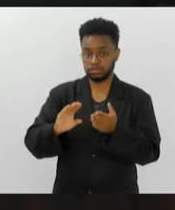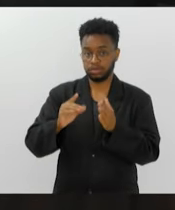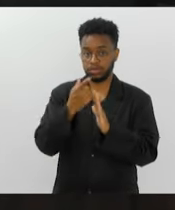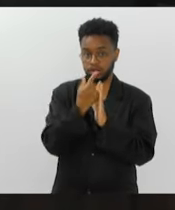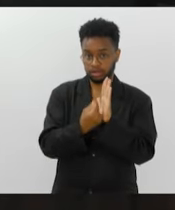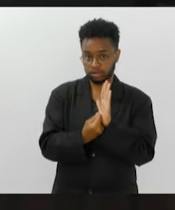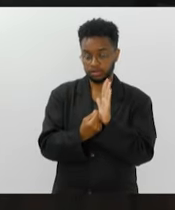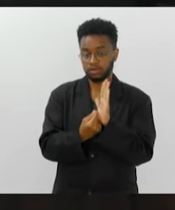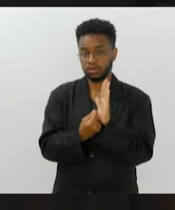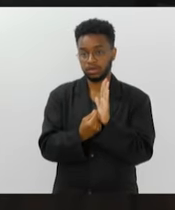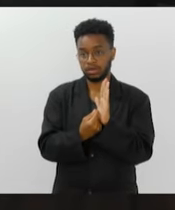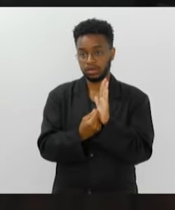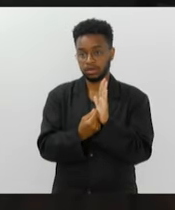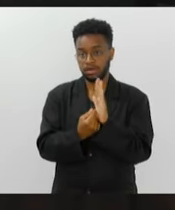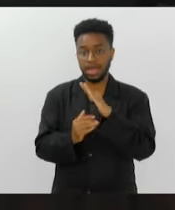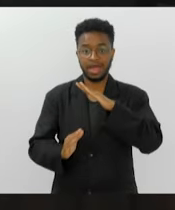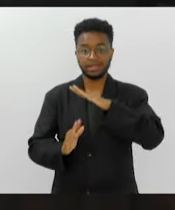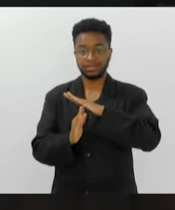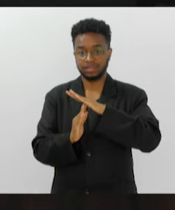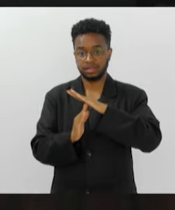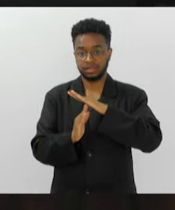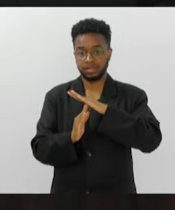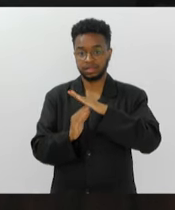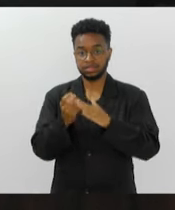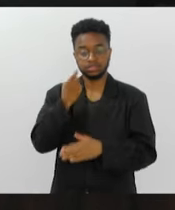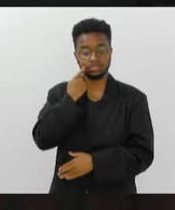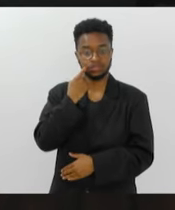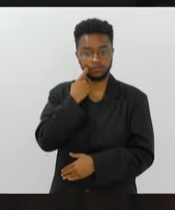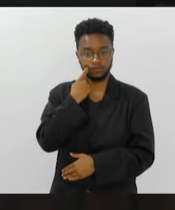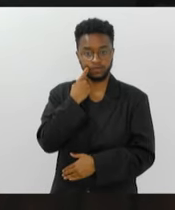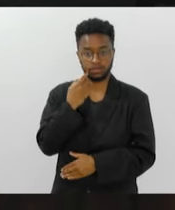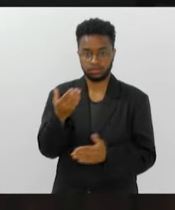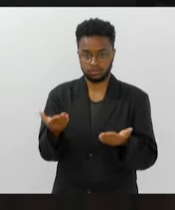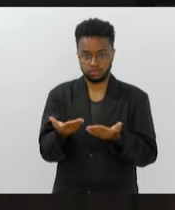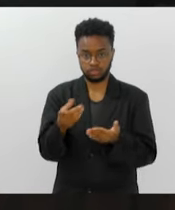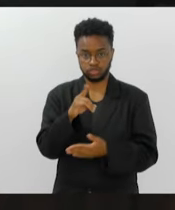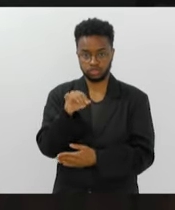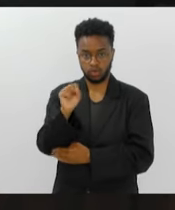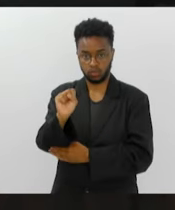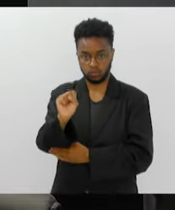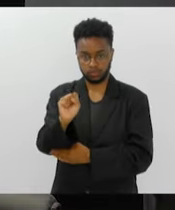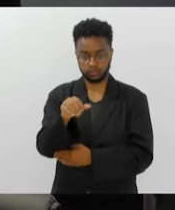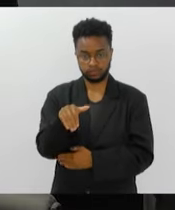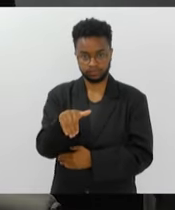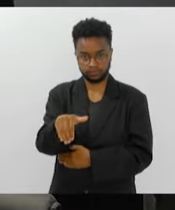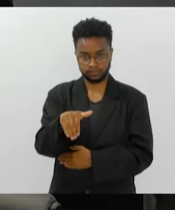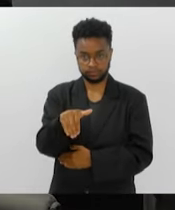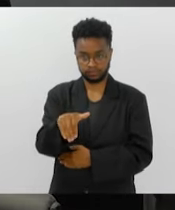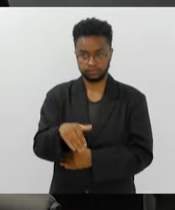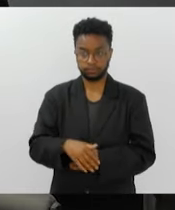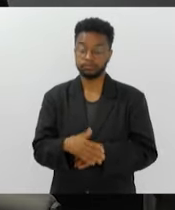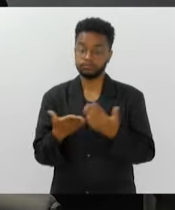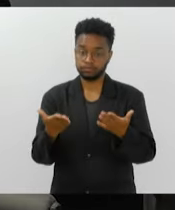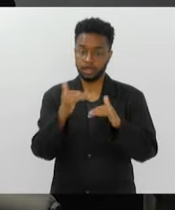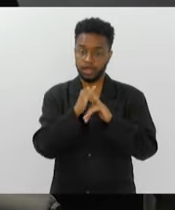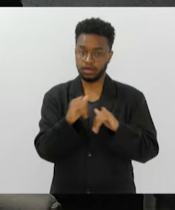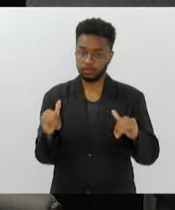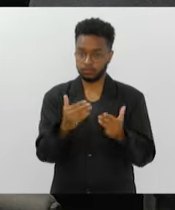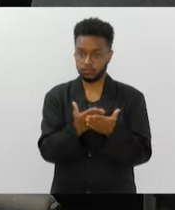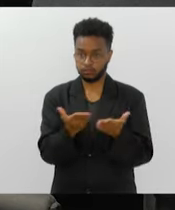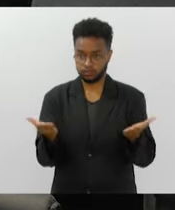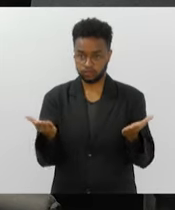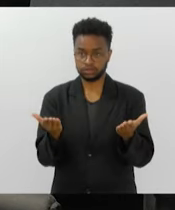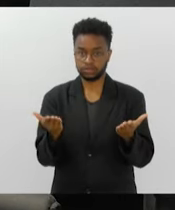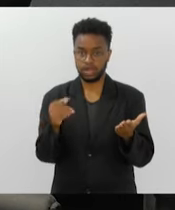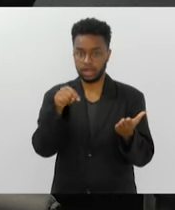orçamento vai até a próxima sexta-feira agora dia 8 todos devidamente avisados